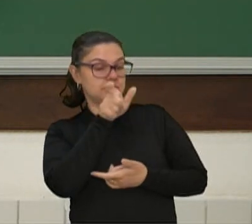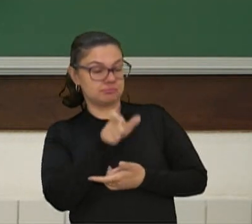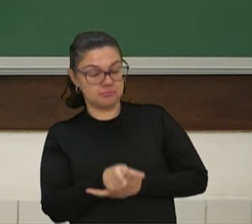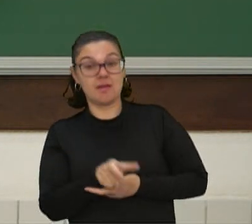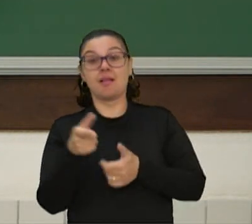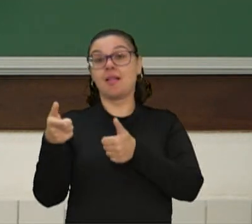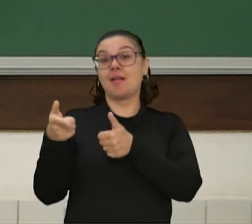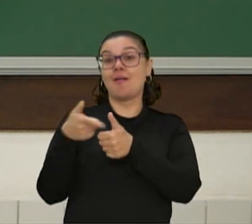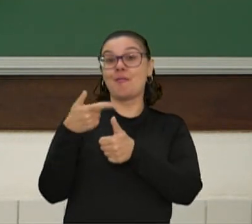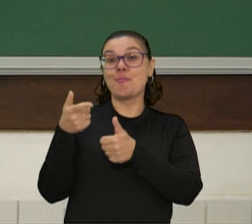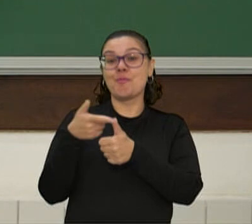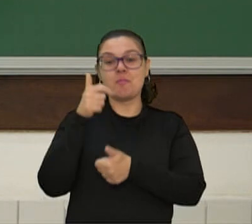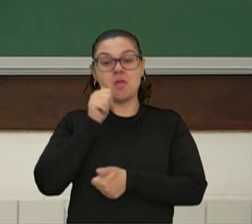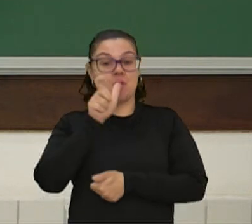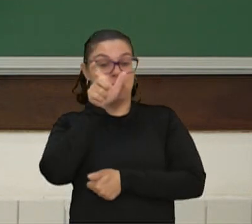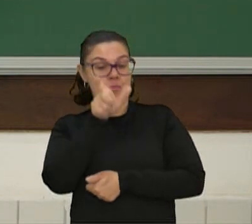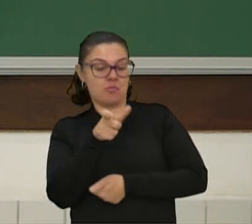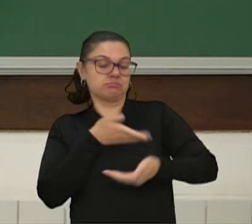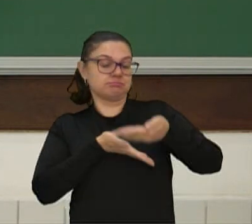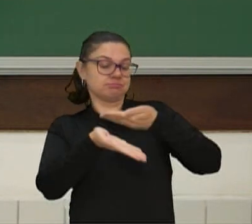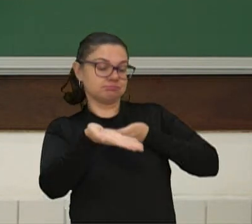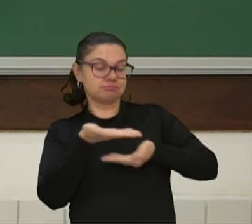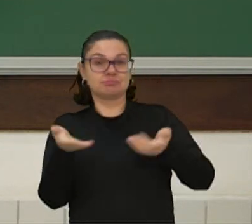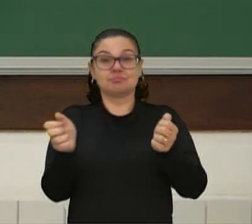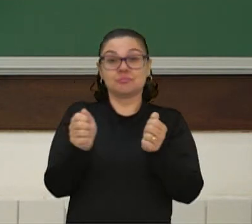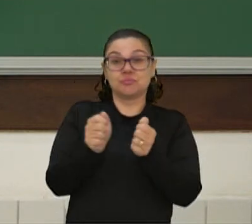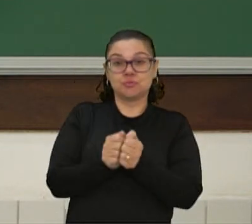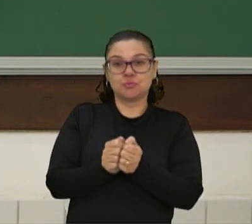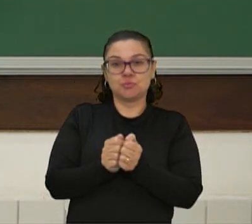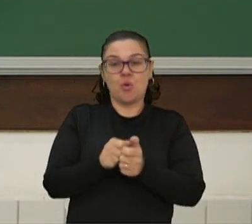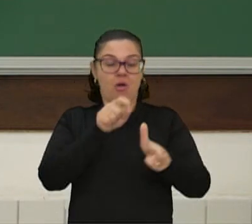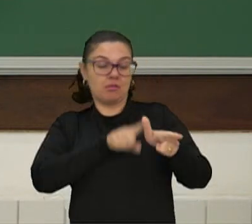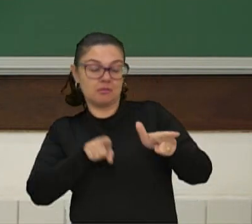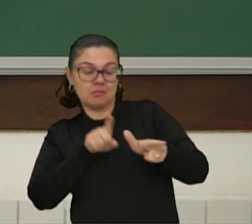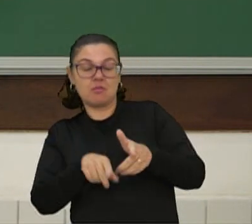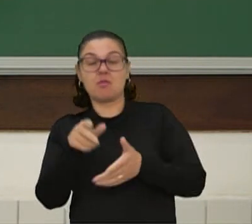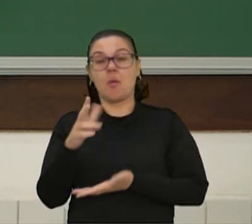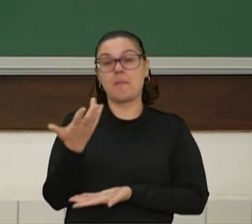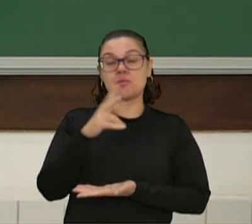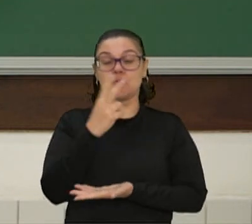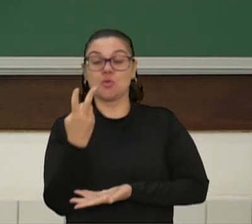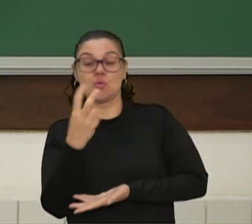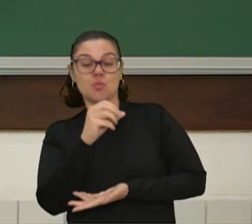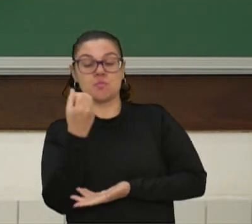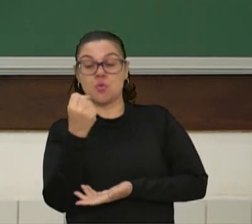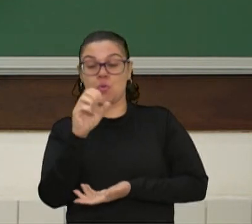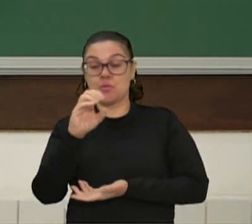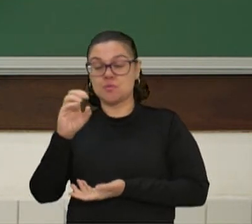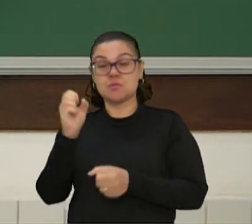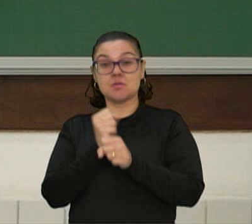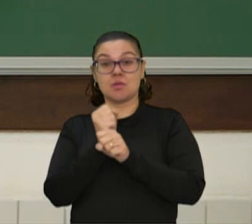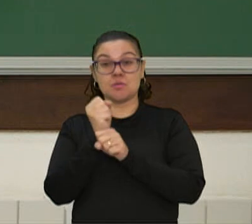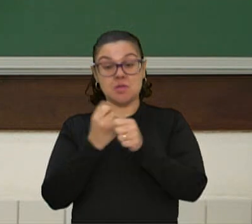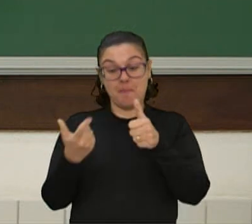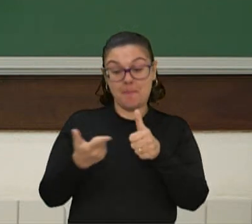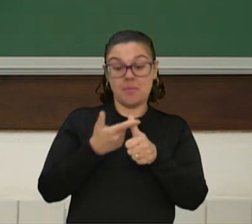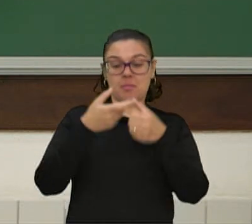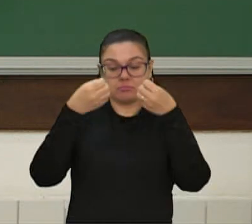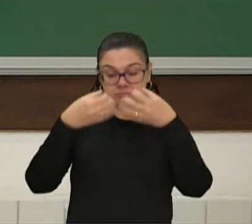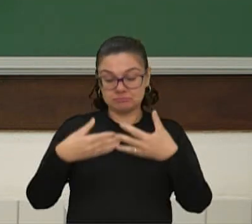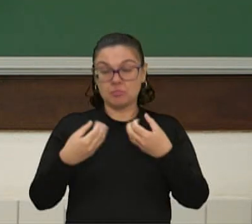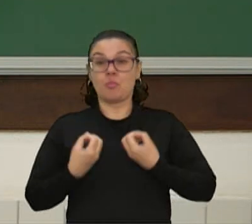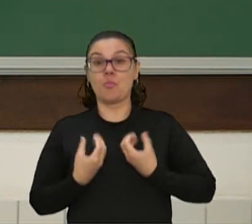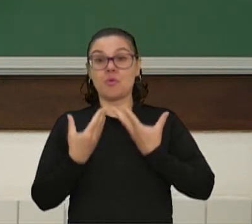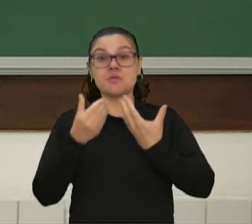primeira mulher que a gente vai trabalhar juntos. A literatura tem pelo menos 2.800 anos de história e é a primeira vez que vamos falar sobre uma